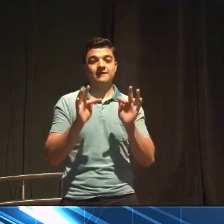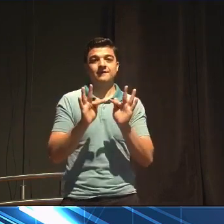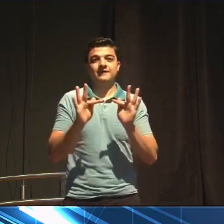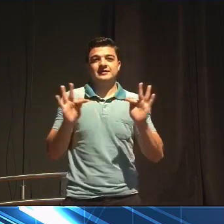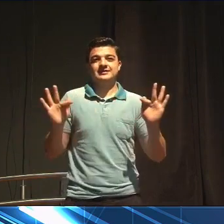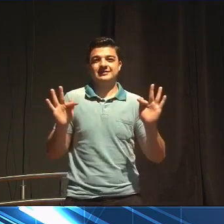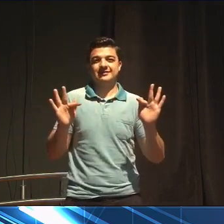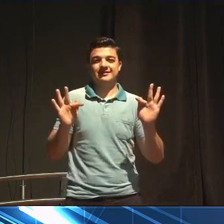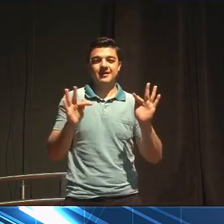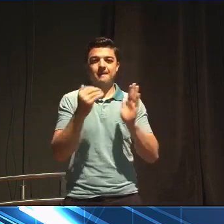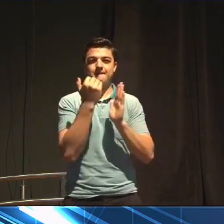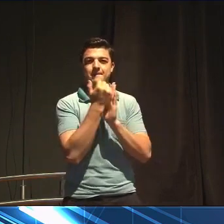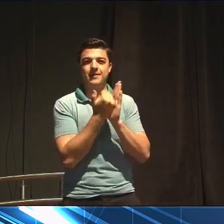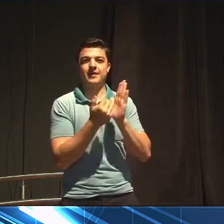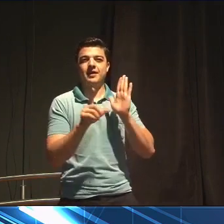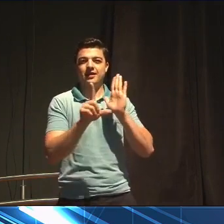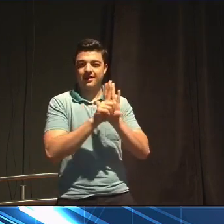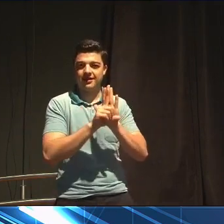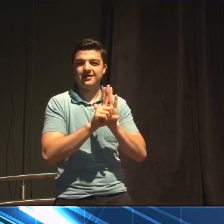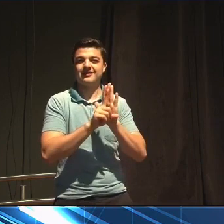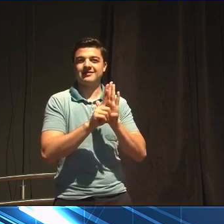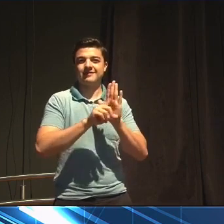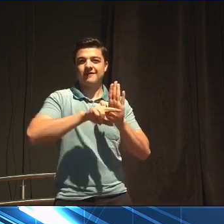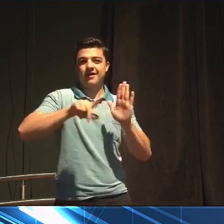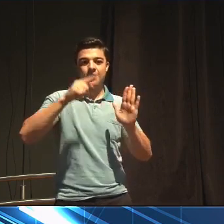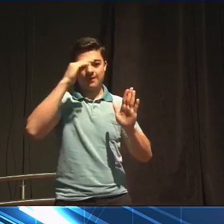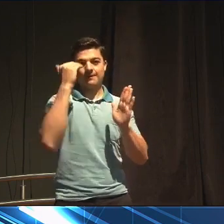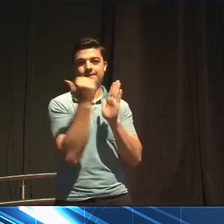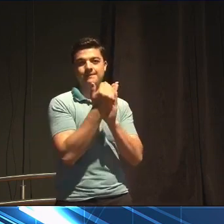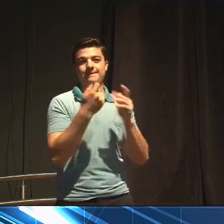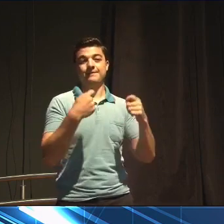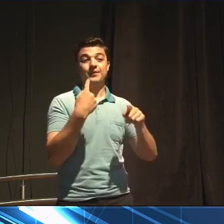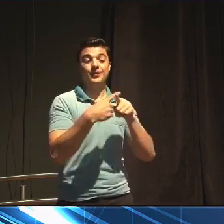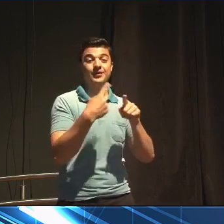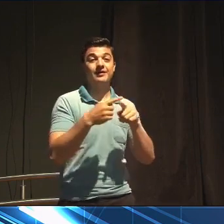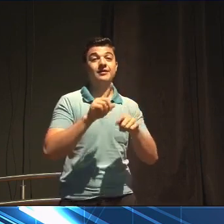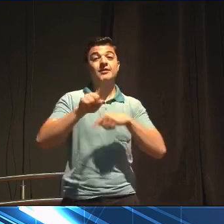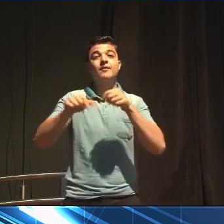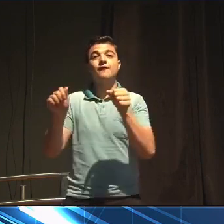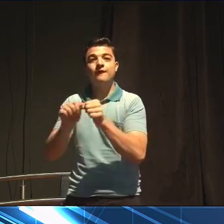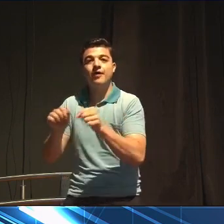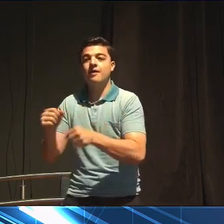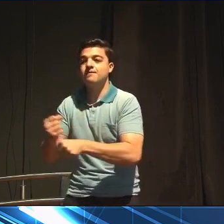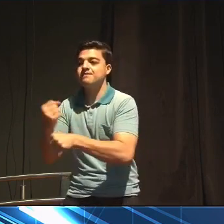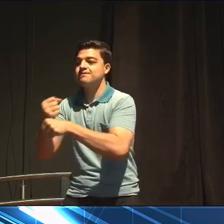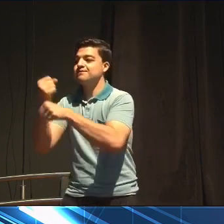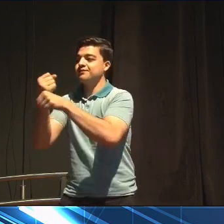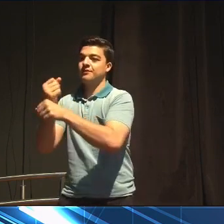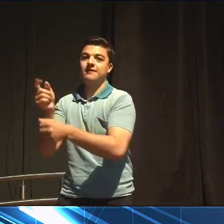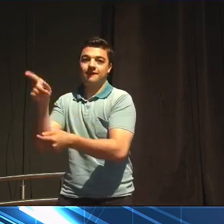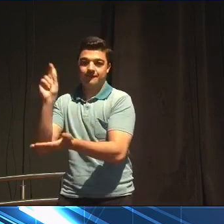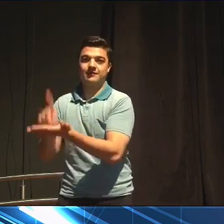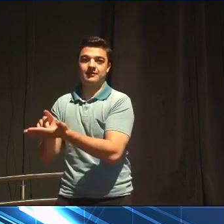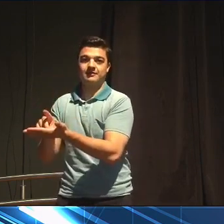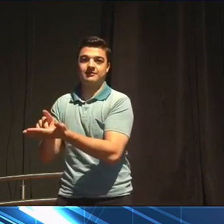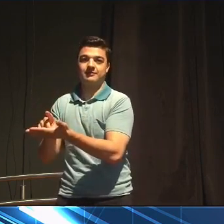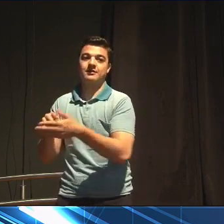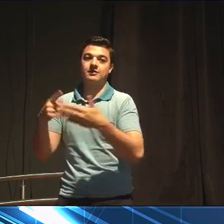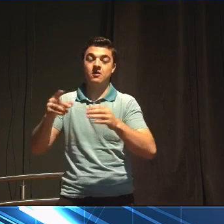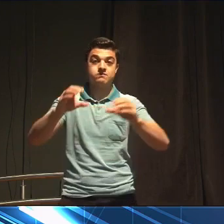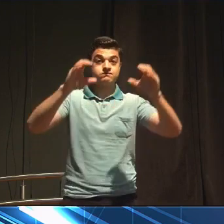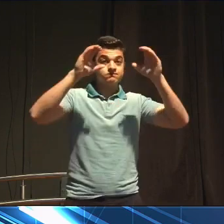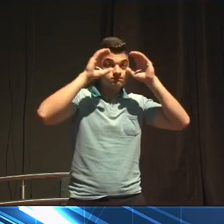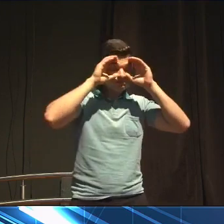utilizado no mundo real. Então, todas as leis da física do mundo real precisam ser estritamente obedecidas dentro desse